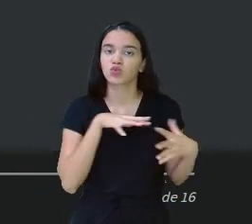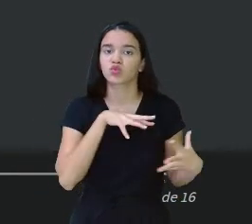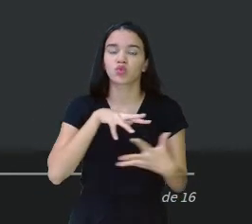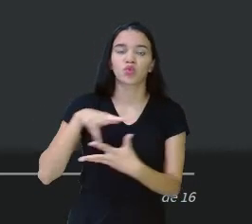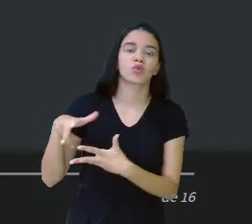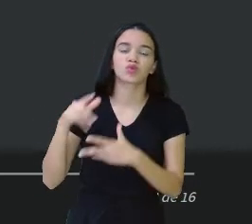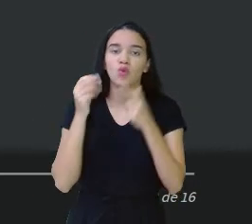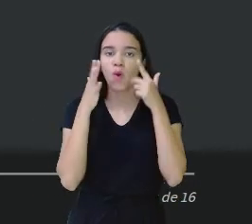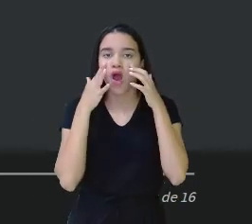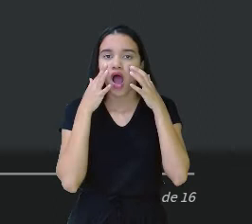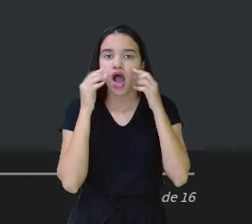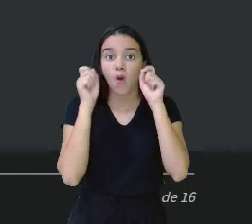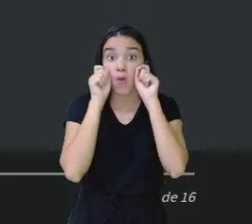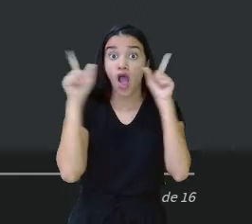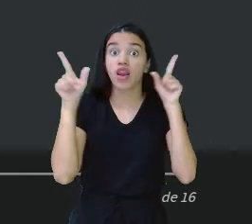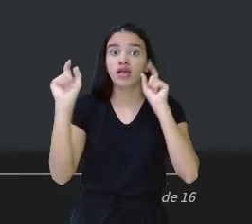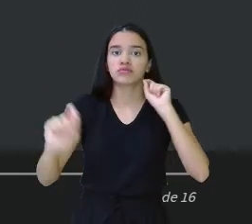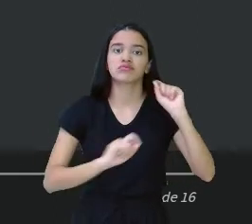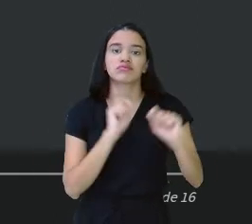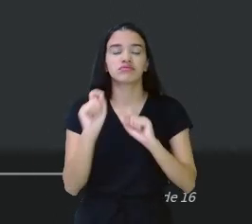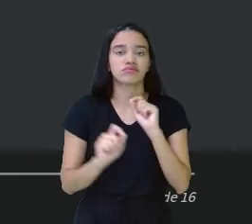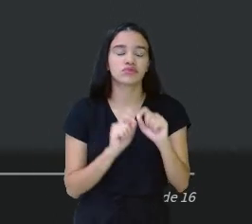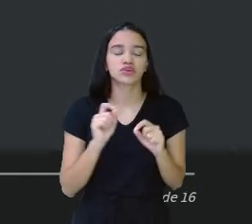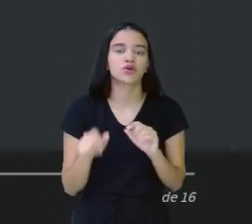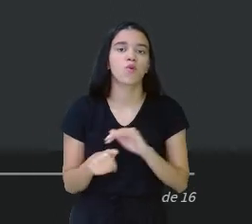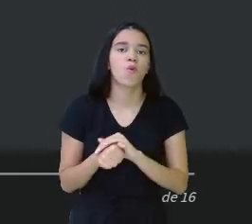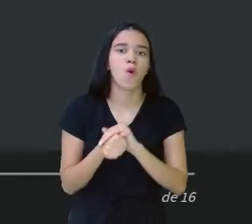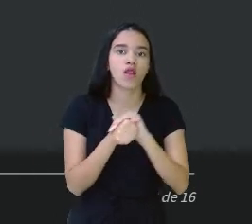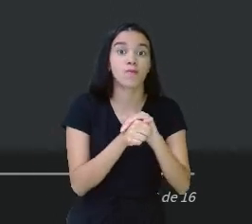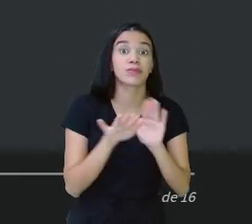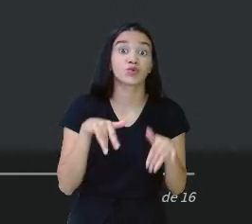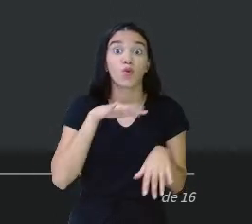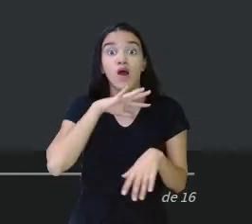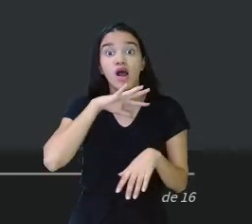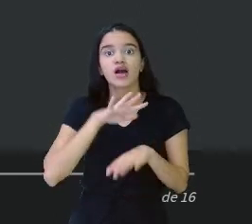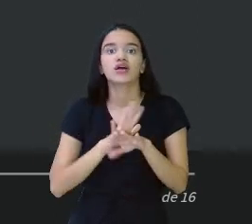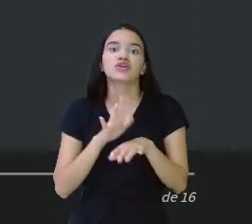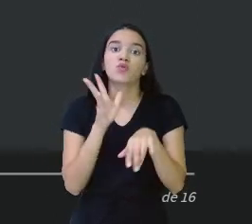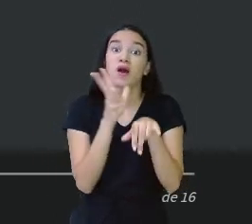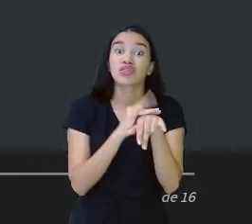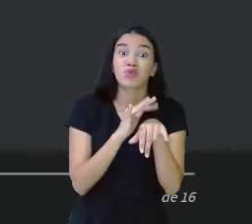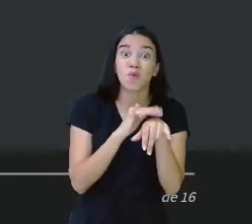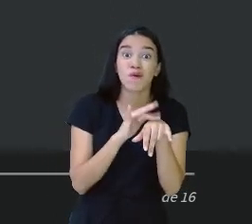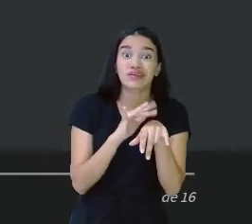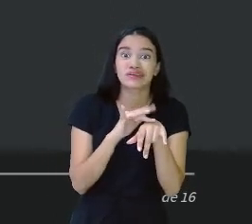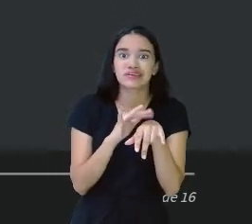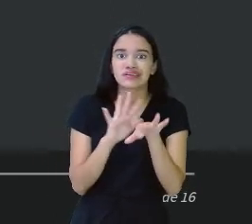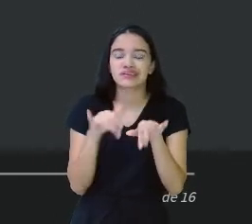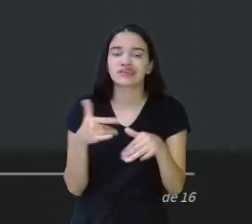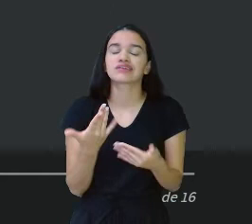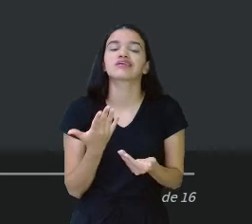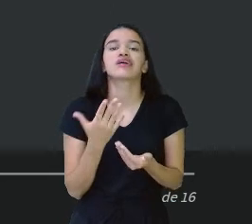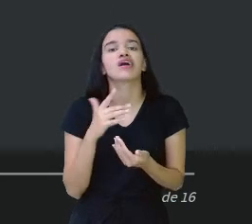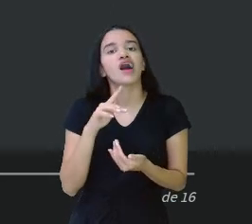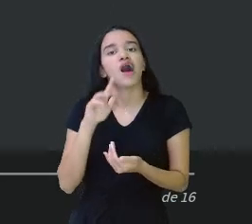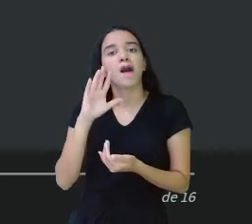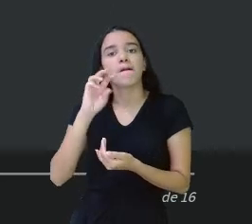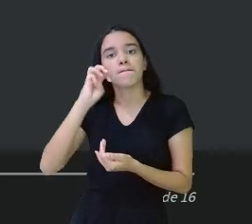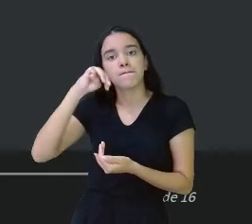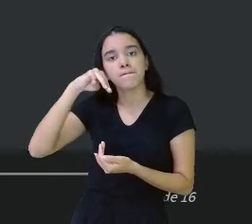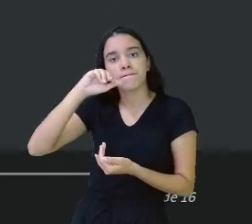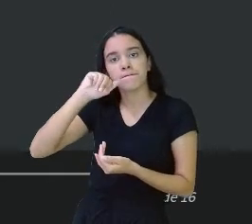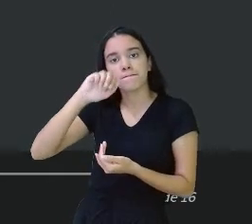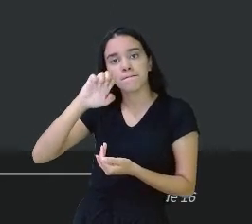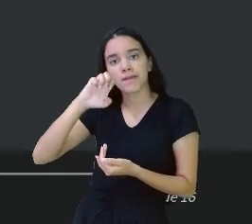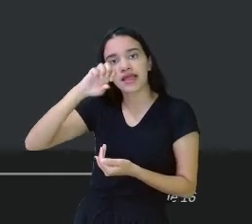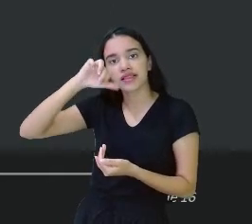principal alerta é que o animal pode transmitir um tipo grave de uma doença chamada meningite. Além disso, ele se alimenta